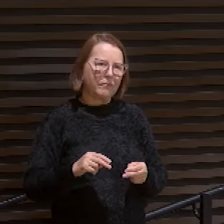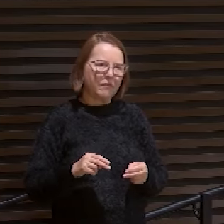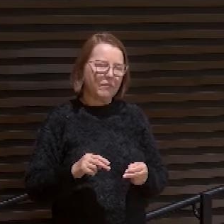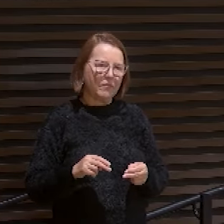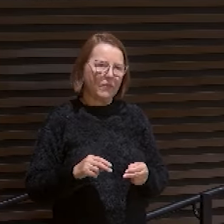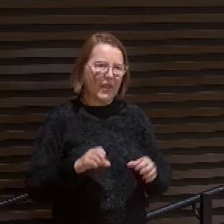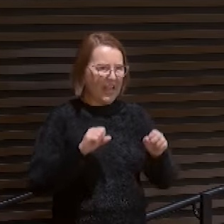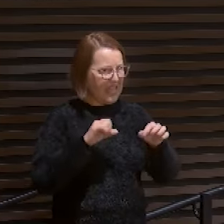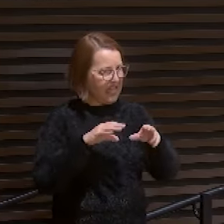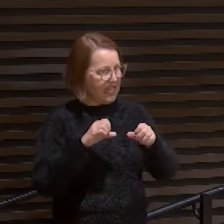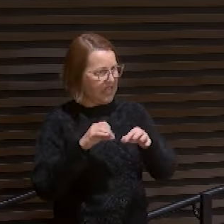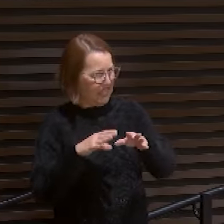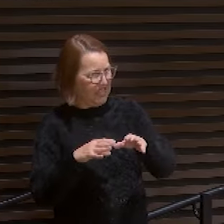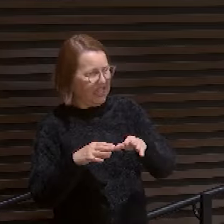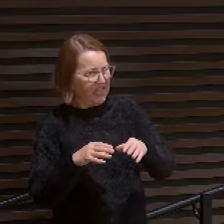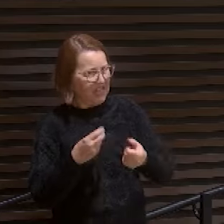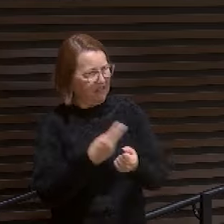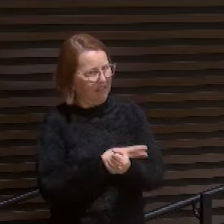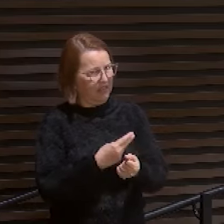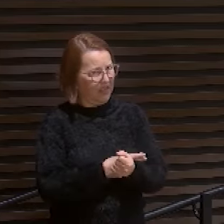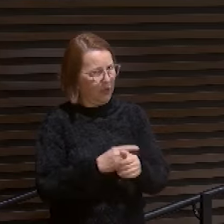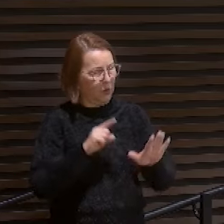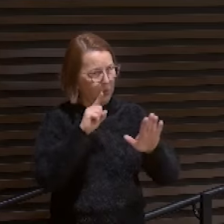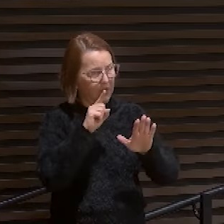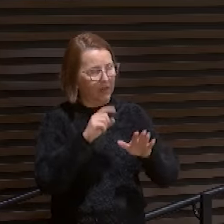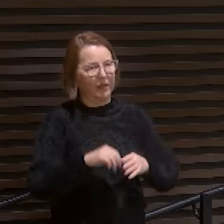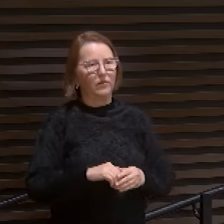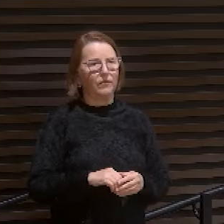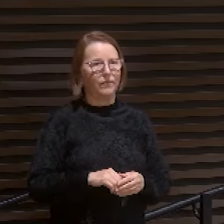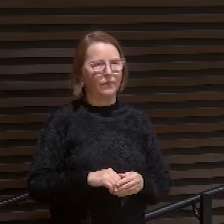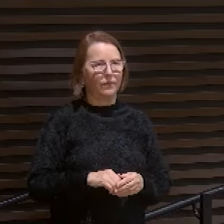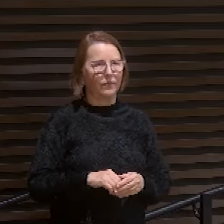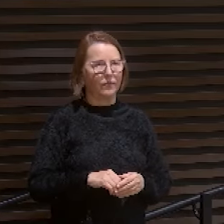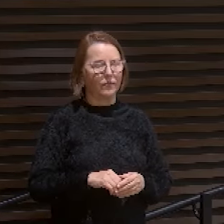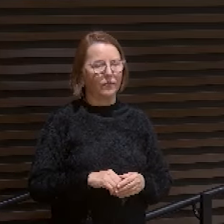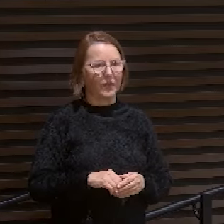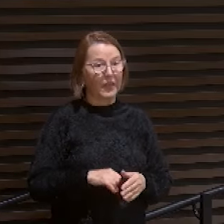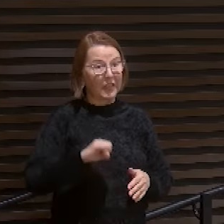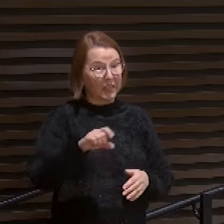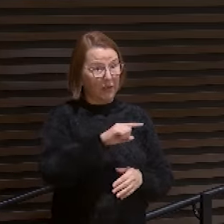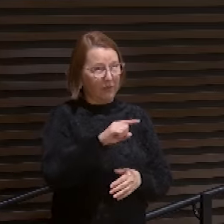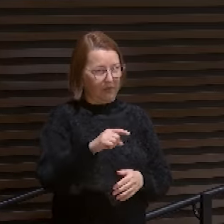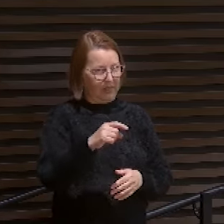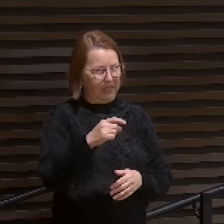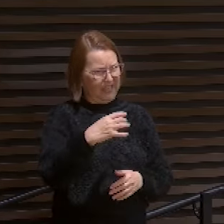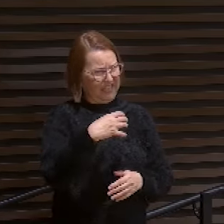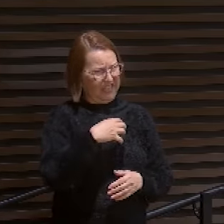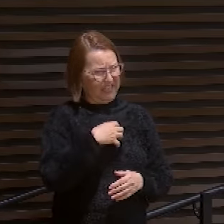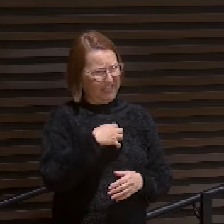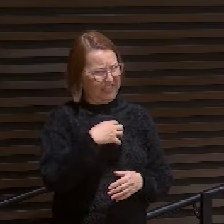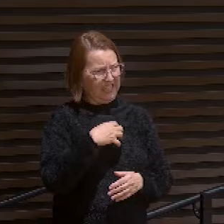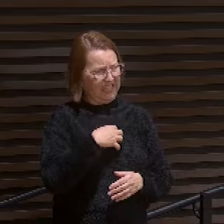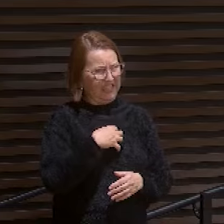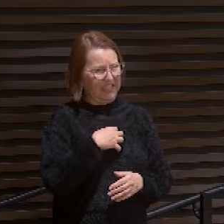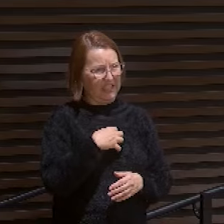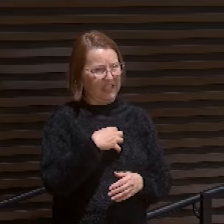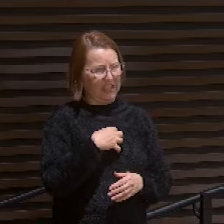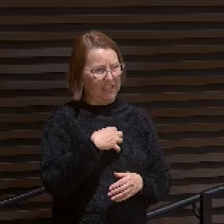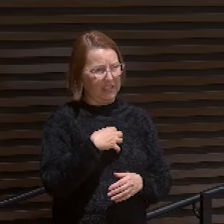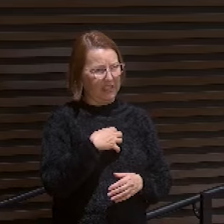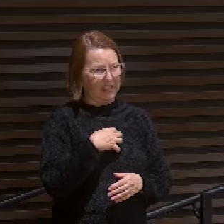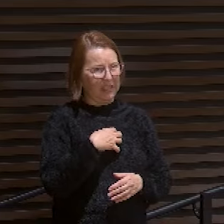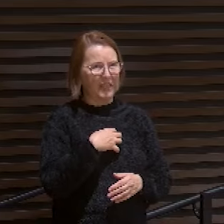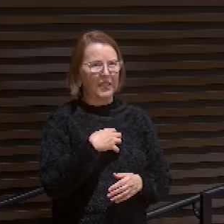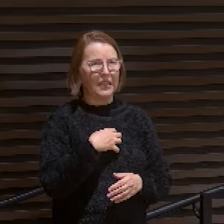atual. Cuidado! Quando você sentir esse cheiro de sacrifícios